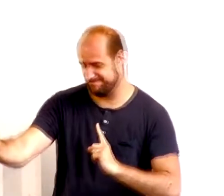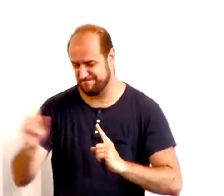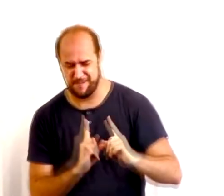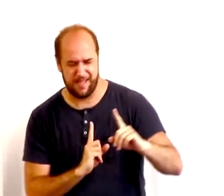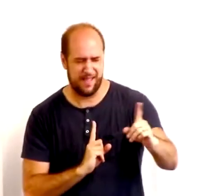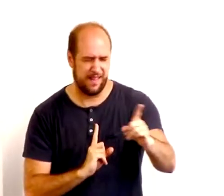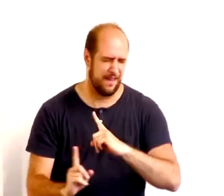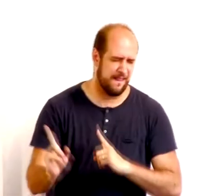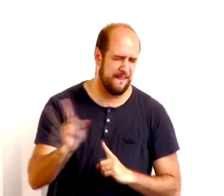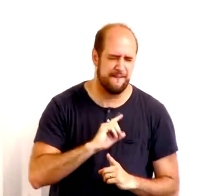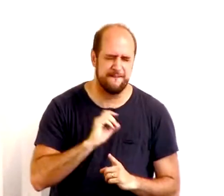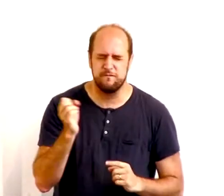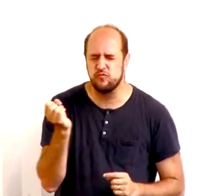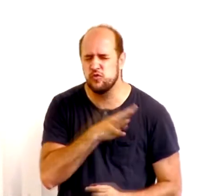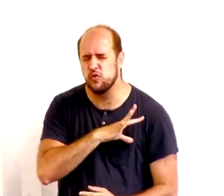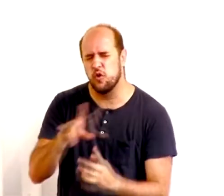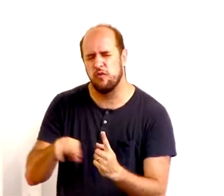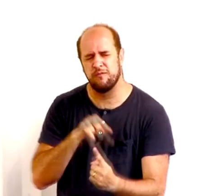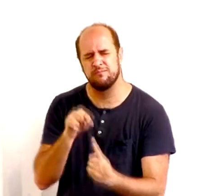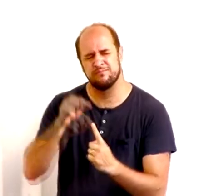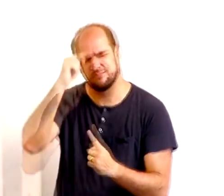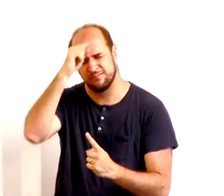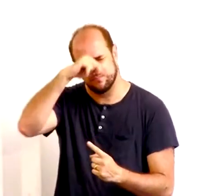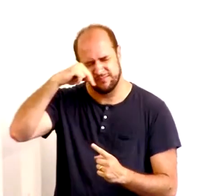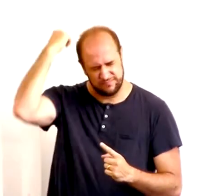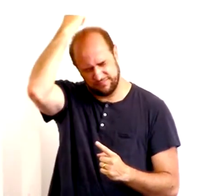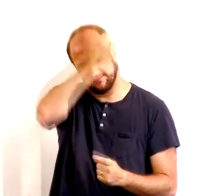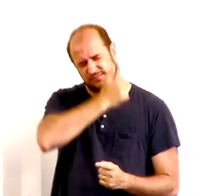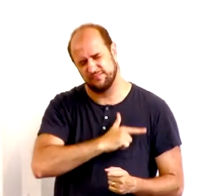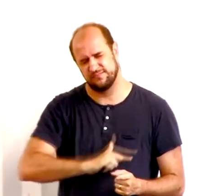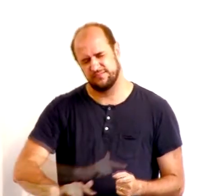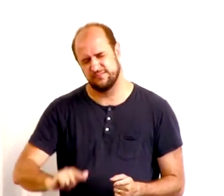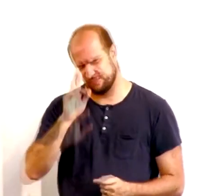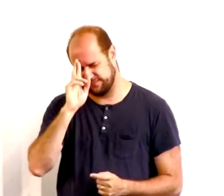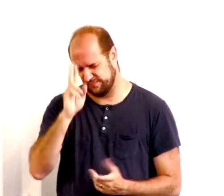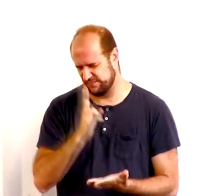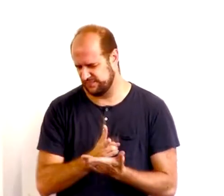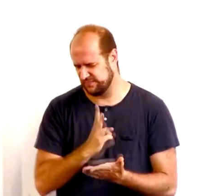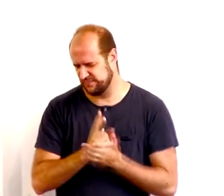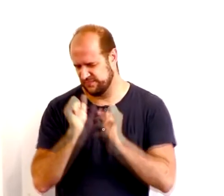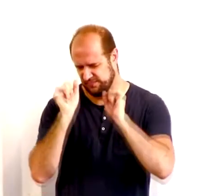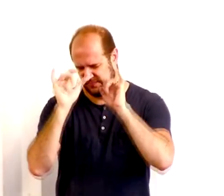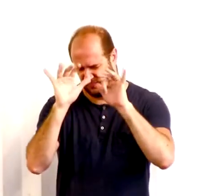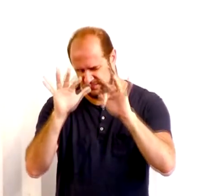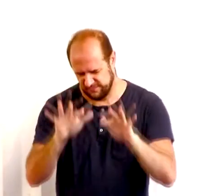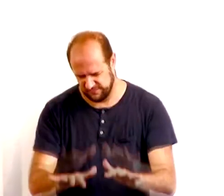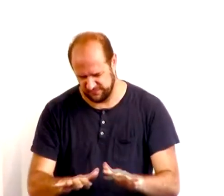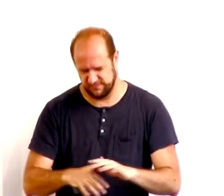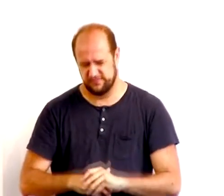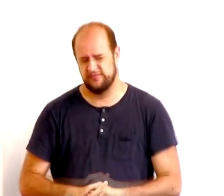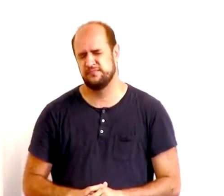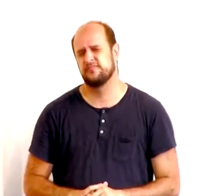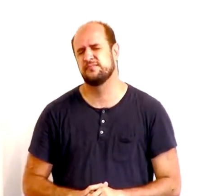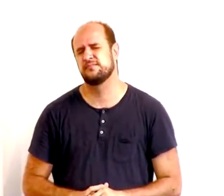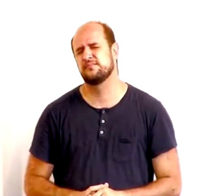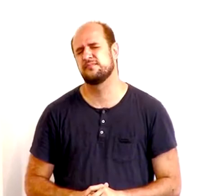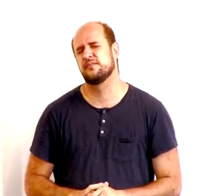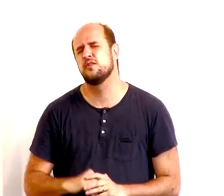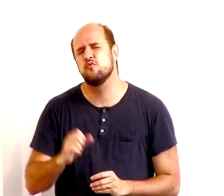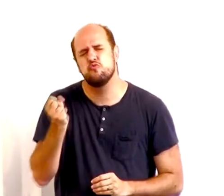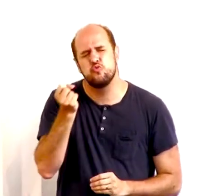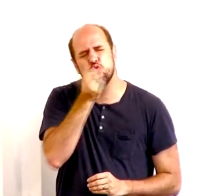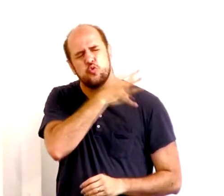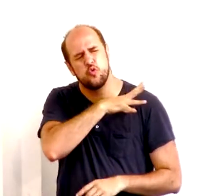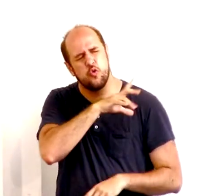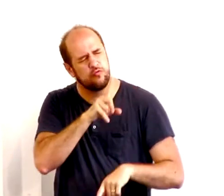Pelos novos propósitos de santificação que o Senhor tem nos dado. Pelos novos tempos de segurança